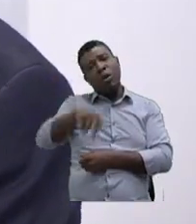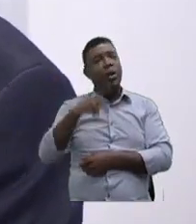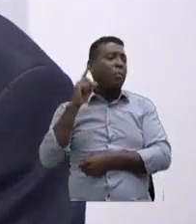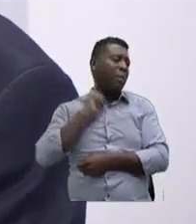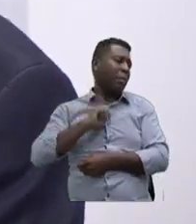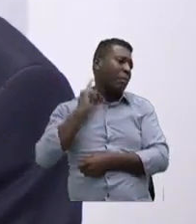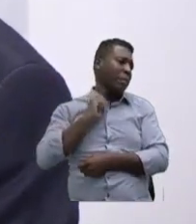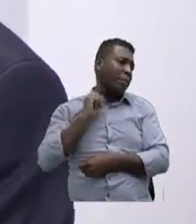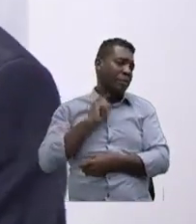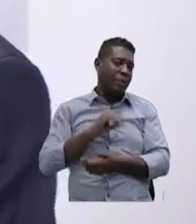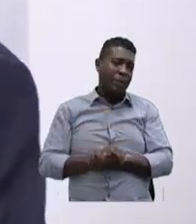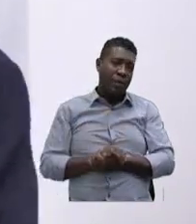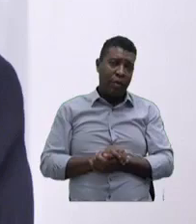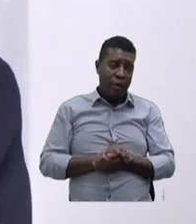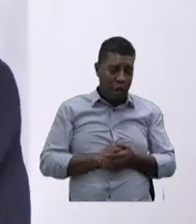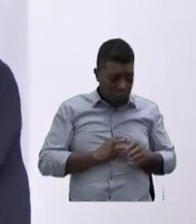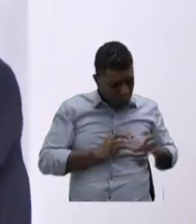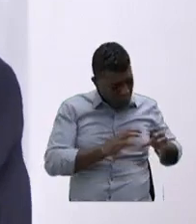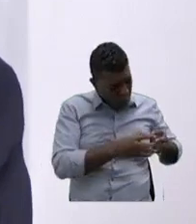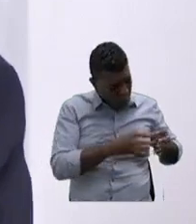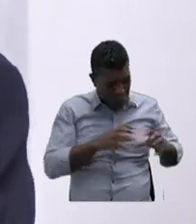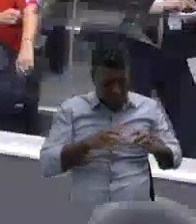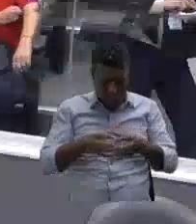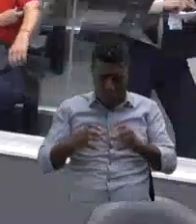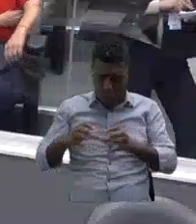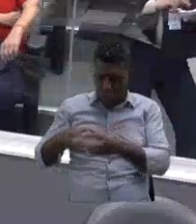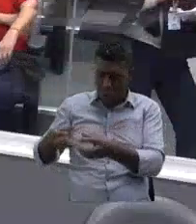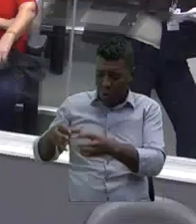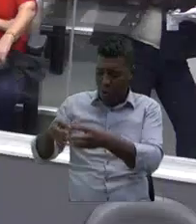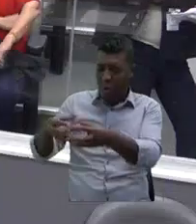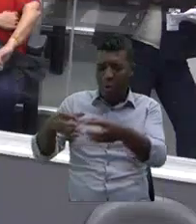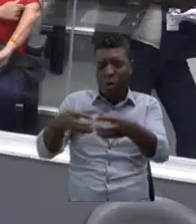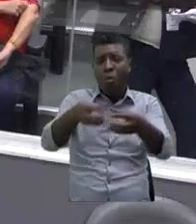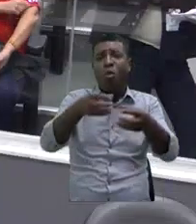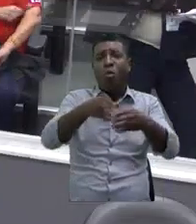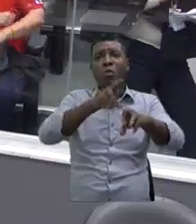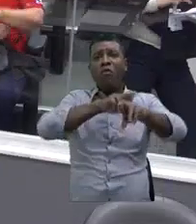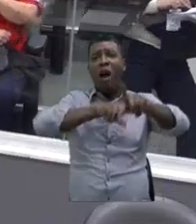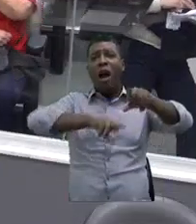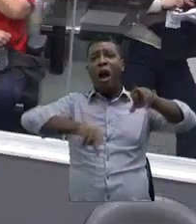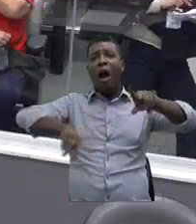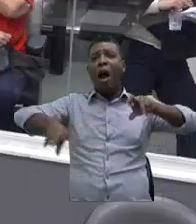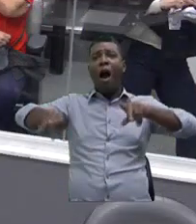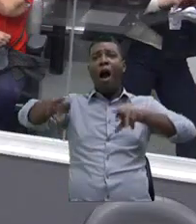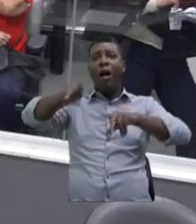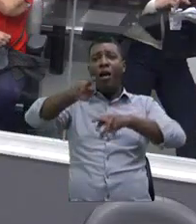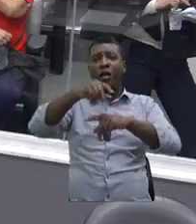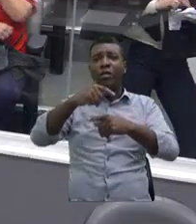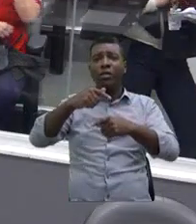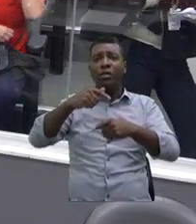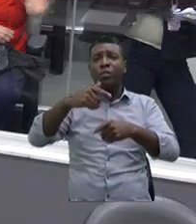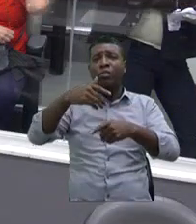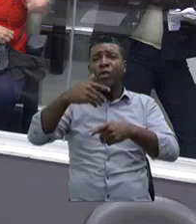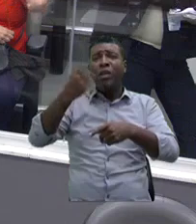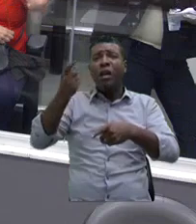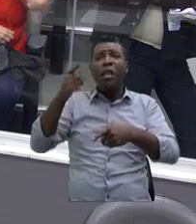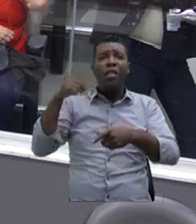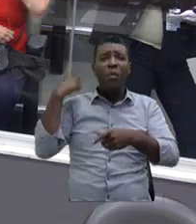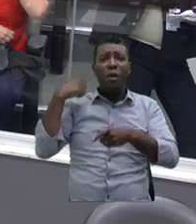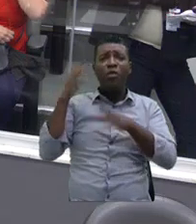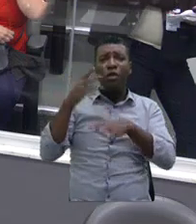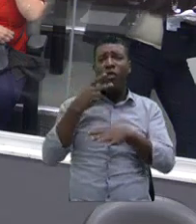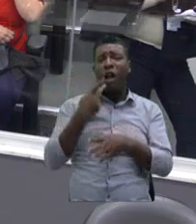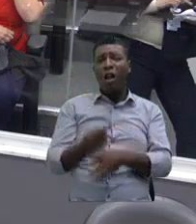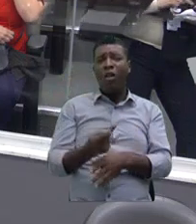grupos, uma diversificação enorme da cultura. E o secretário disse muito bem, a gente já debateu isso em outros momentos aqui,